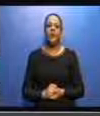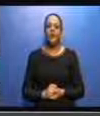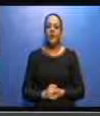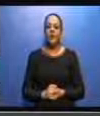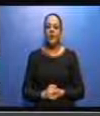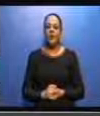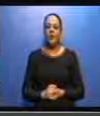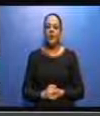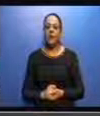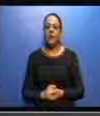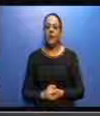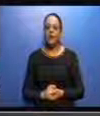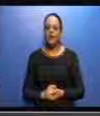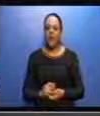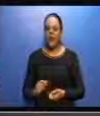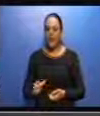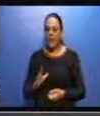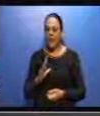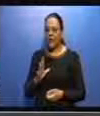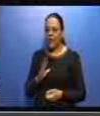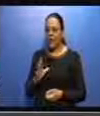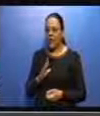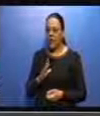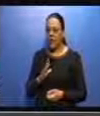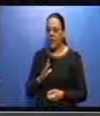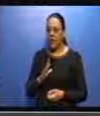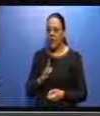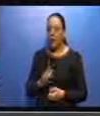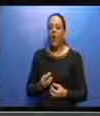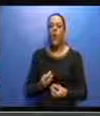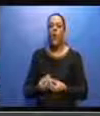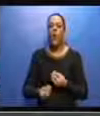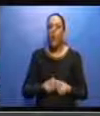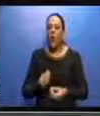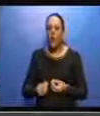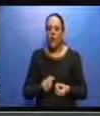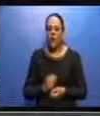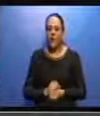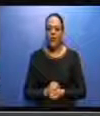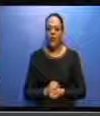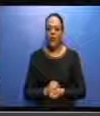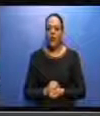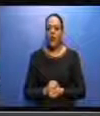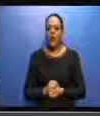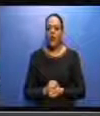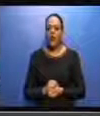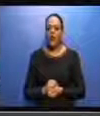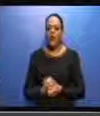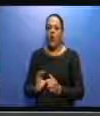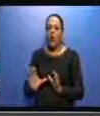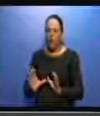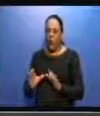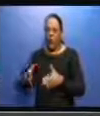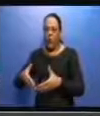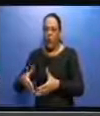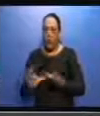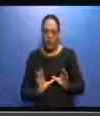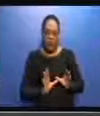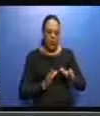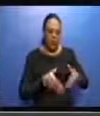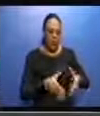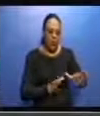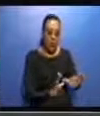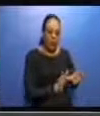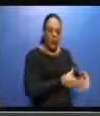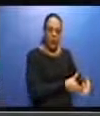e as regiões metropolitanas elas são formadas por um conjunto então de cidades compostos por uma